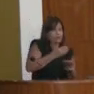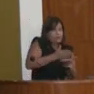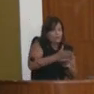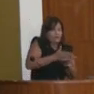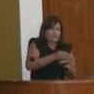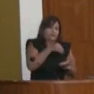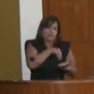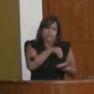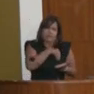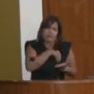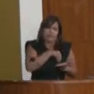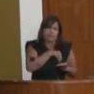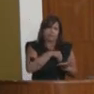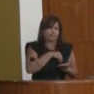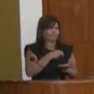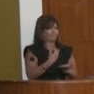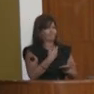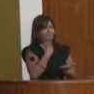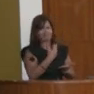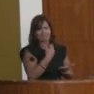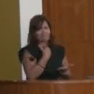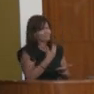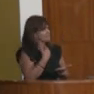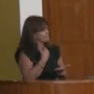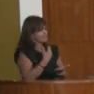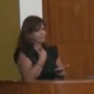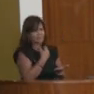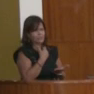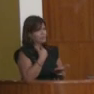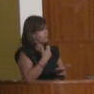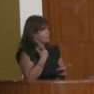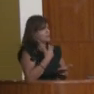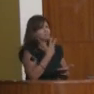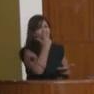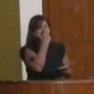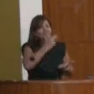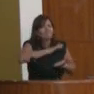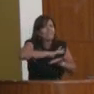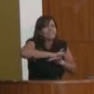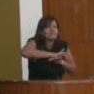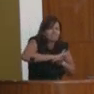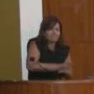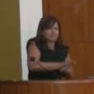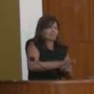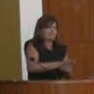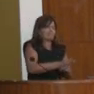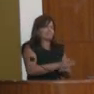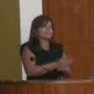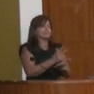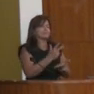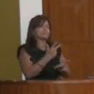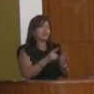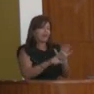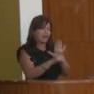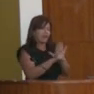é um problema maior até do que não cumprir a cota, porque discriminação pela LBI